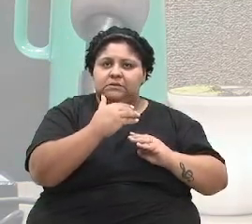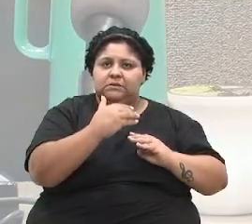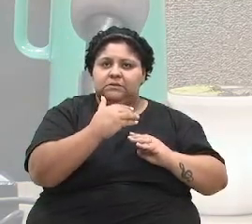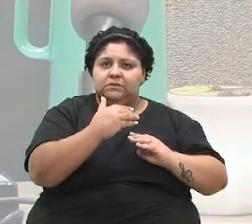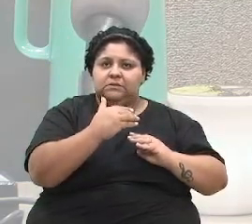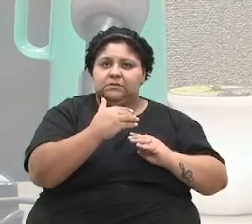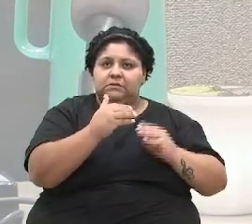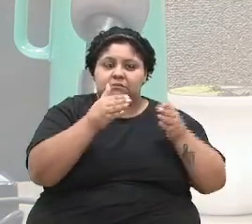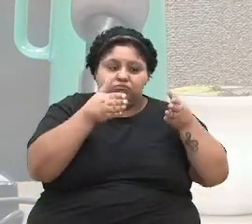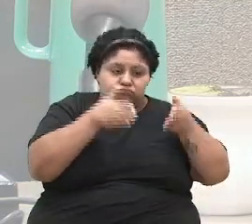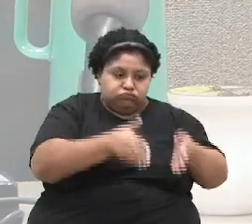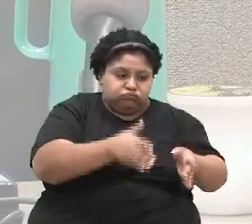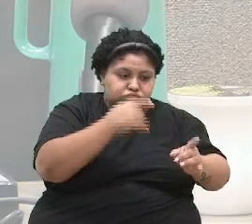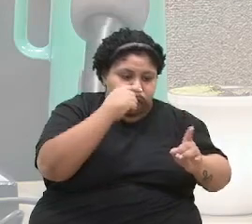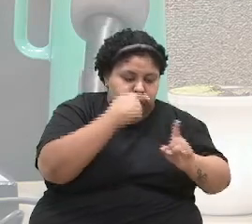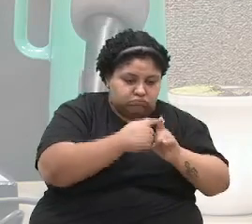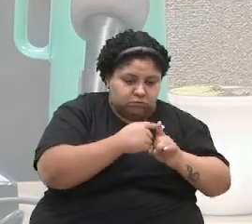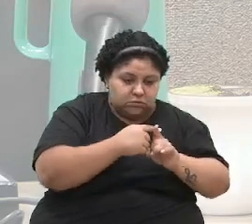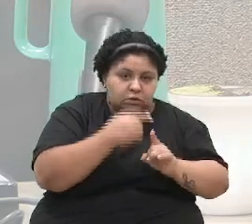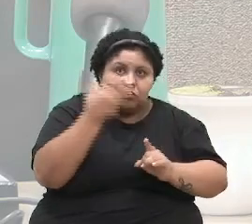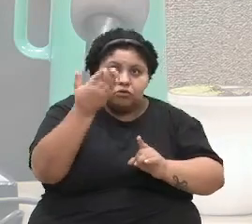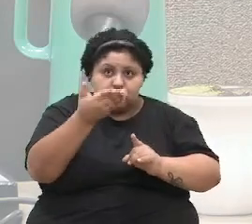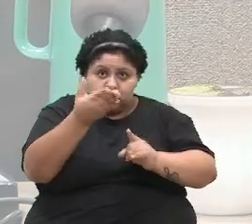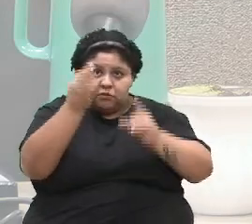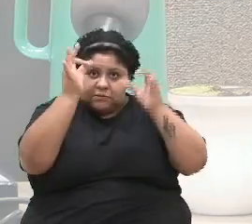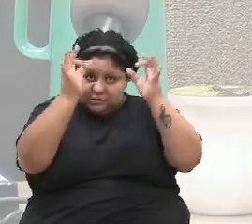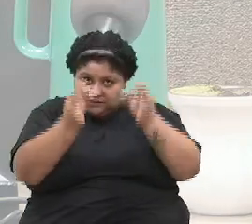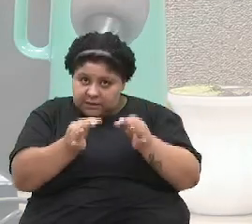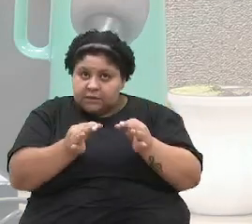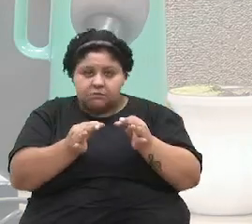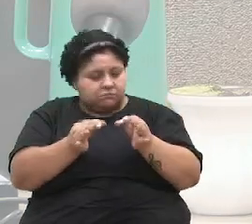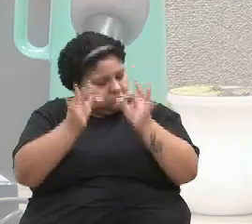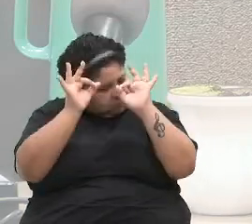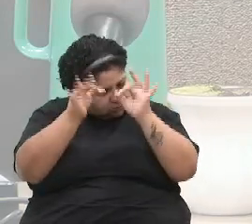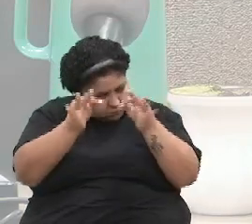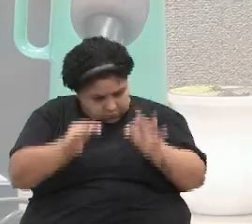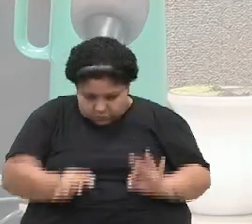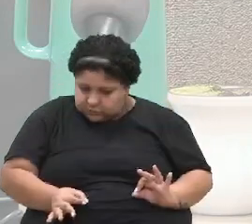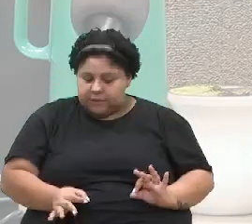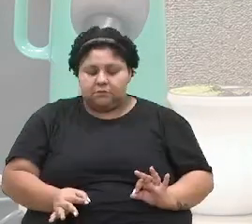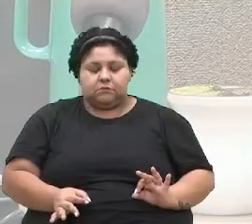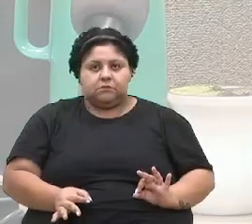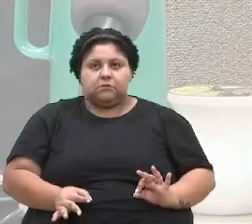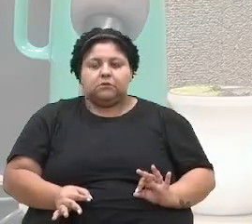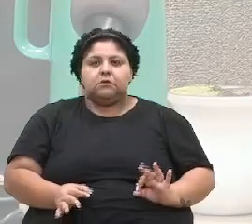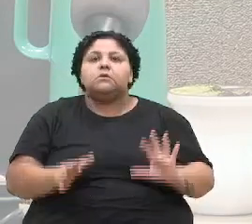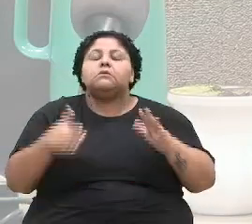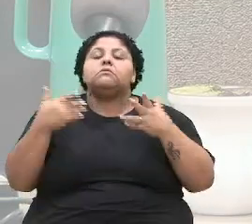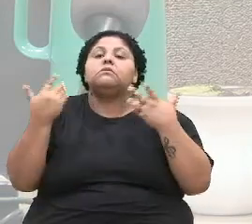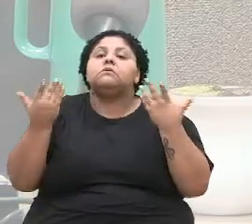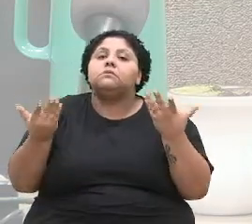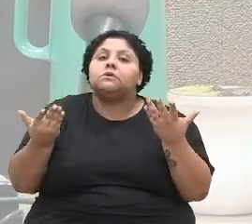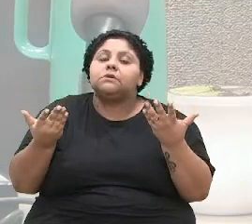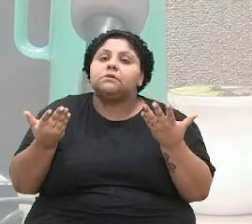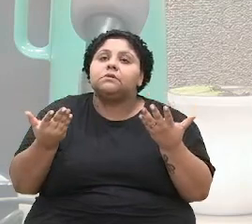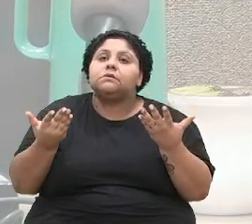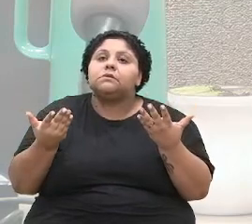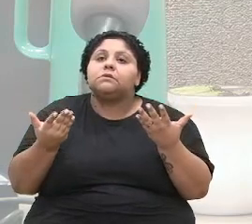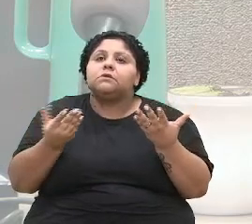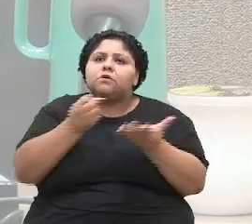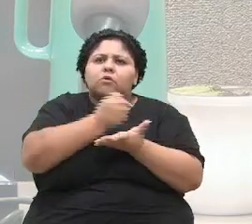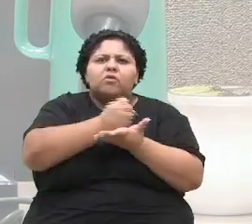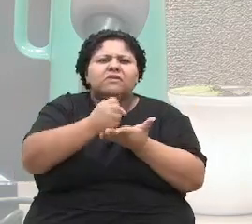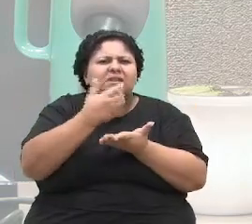cerimônia. Então, o senhor está correto, está perfeitamente sua colocação. E cadê o contrato? O senhor